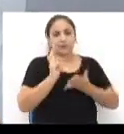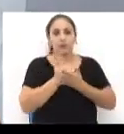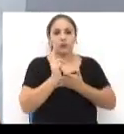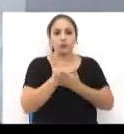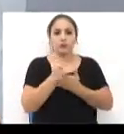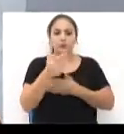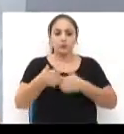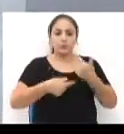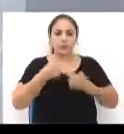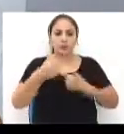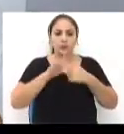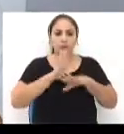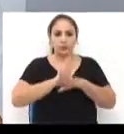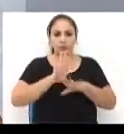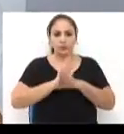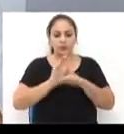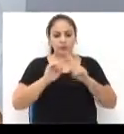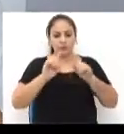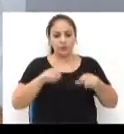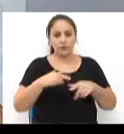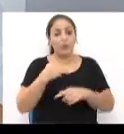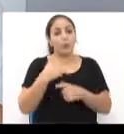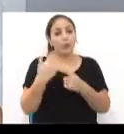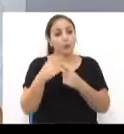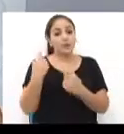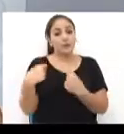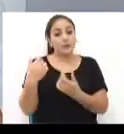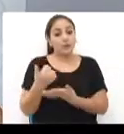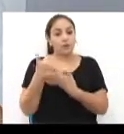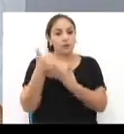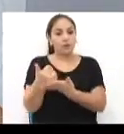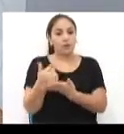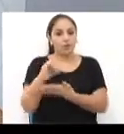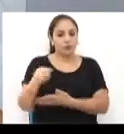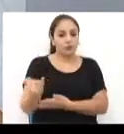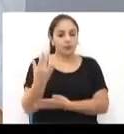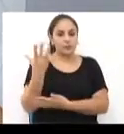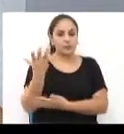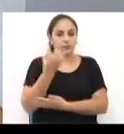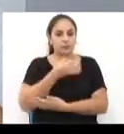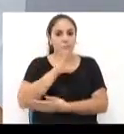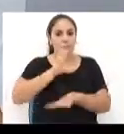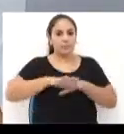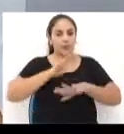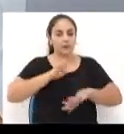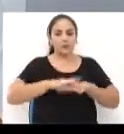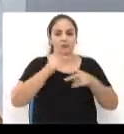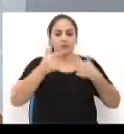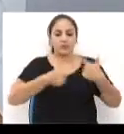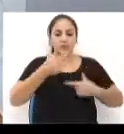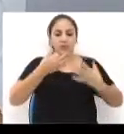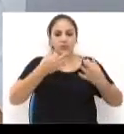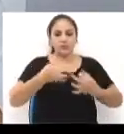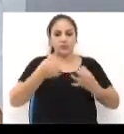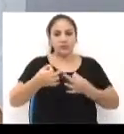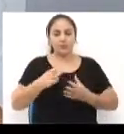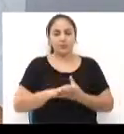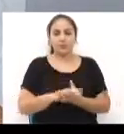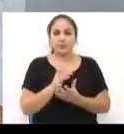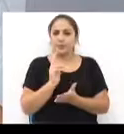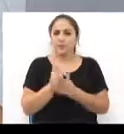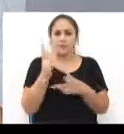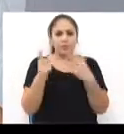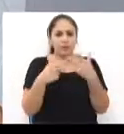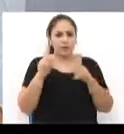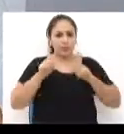continuarei trabalhando e ajudando o funcionário público, que eles merecem, eu acho, oportunidade de ganhar mais, trabalhar certo, como eu sempre venho trabalhando. E eu